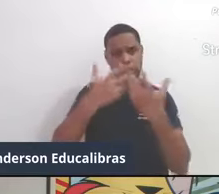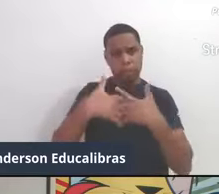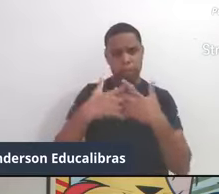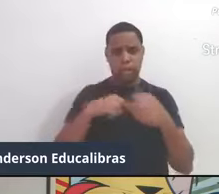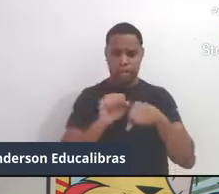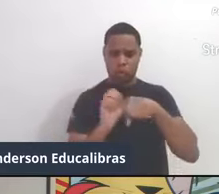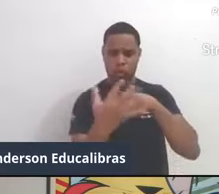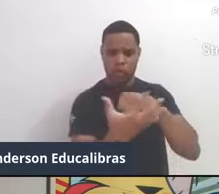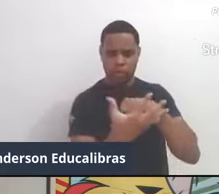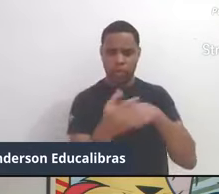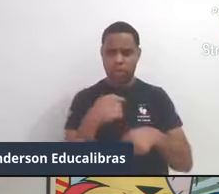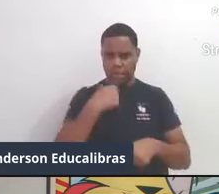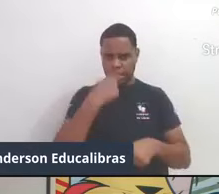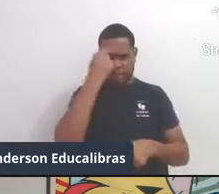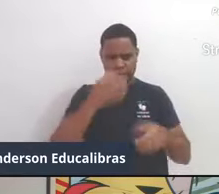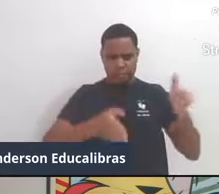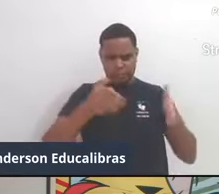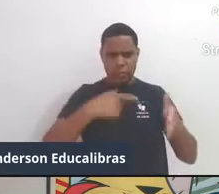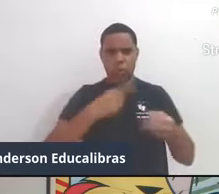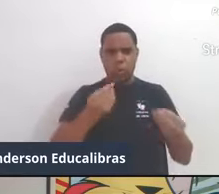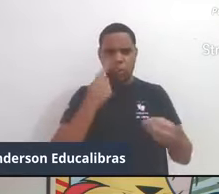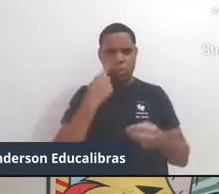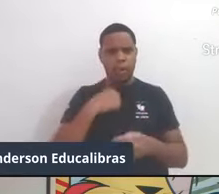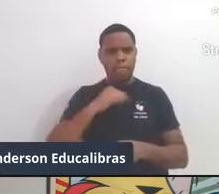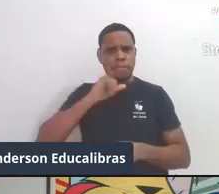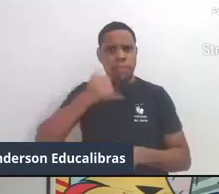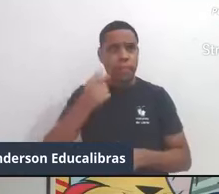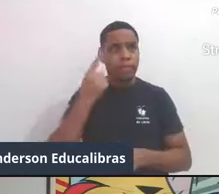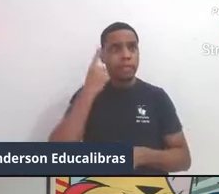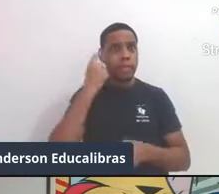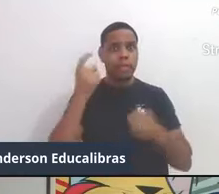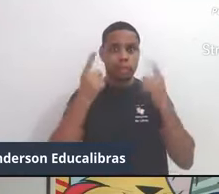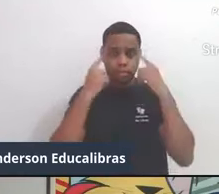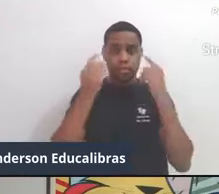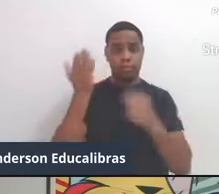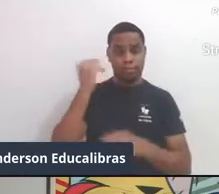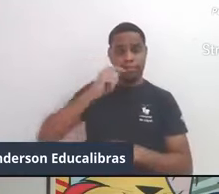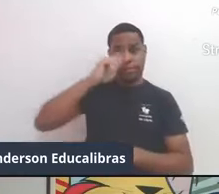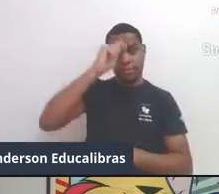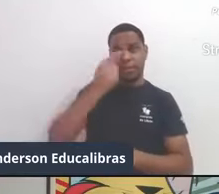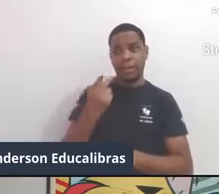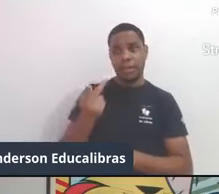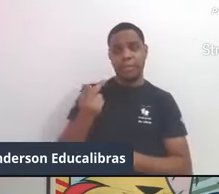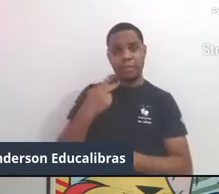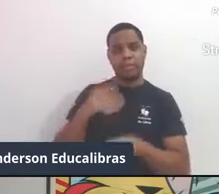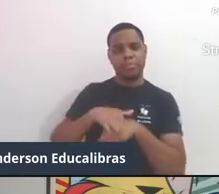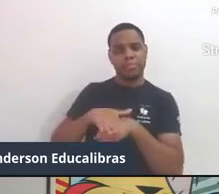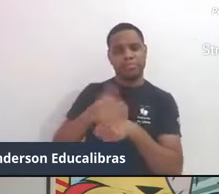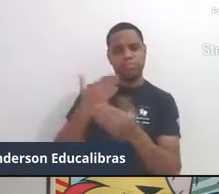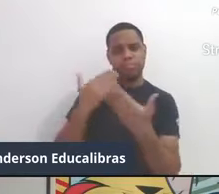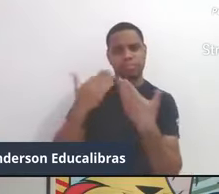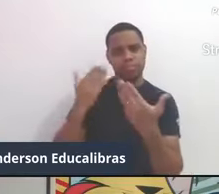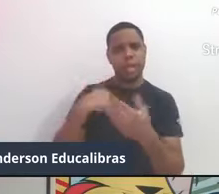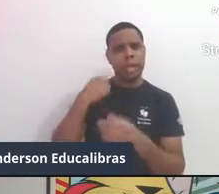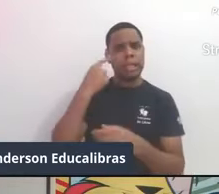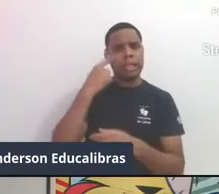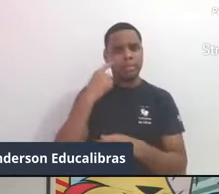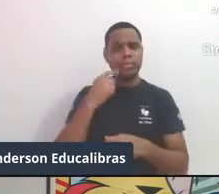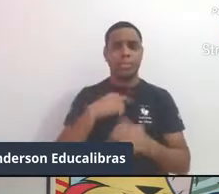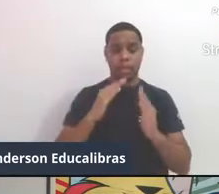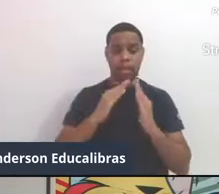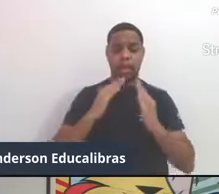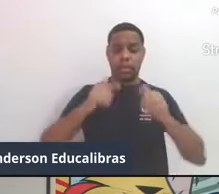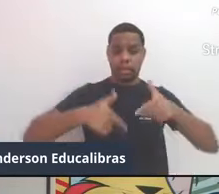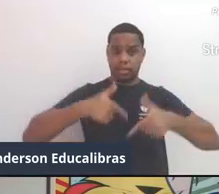né? O próprio Cid trouxe isso para a gente, né, numa das conversas que a gente teve aqui no banco, de que o home office,